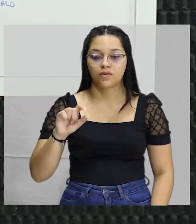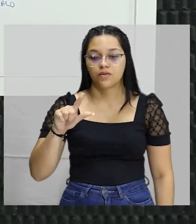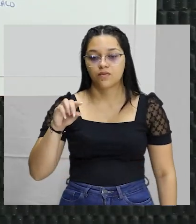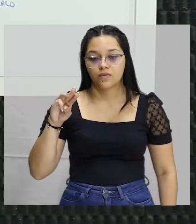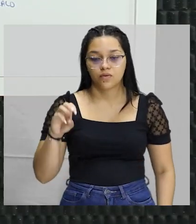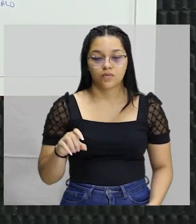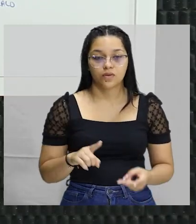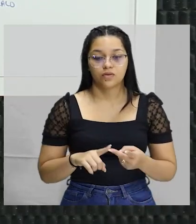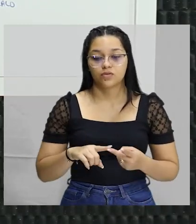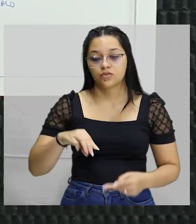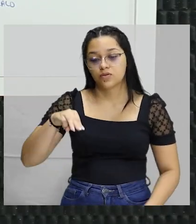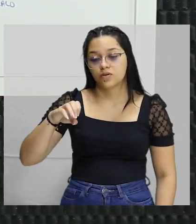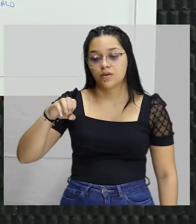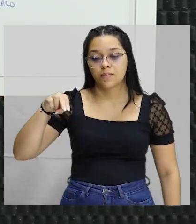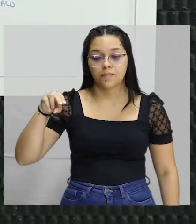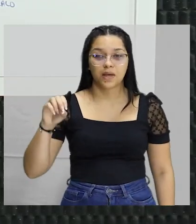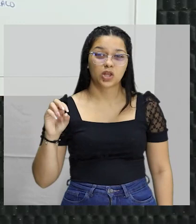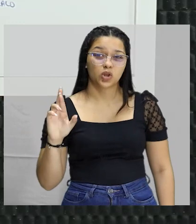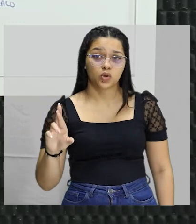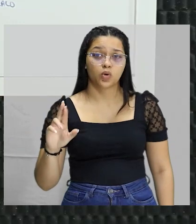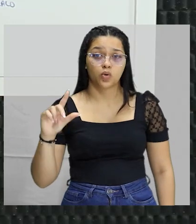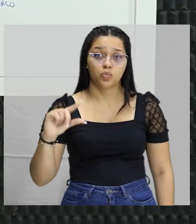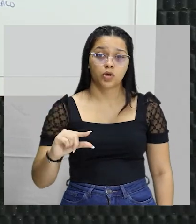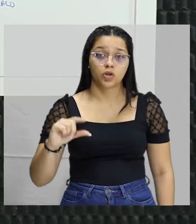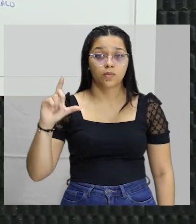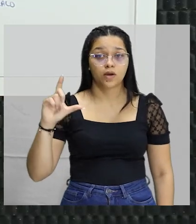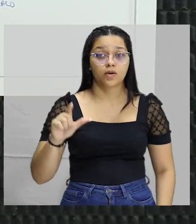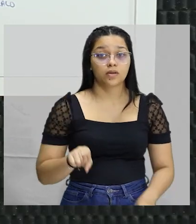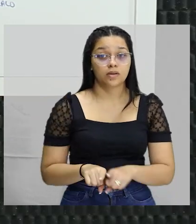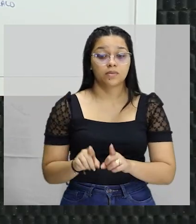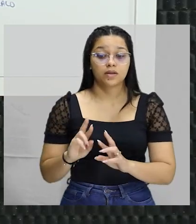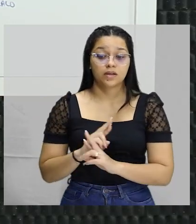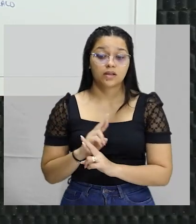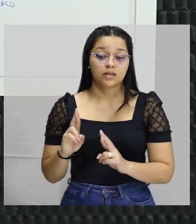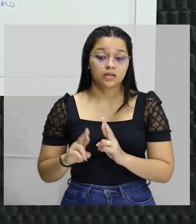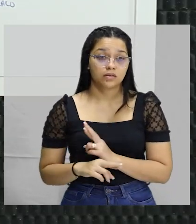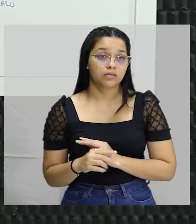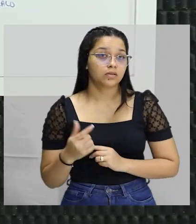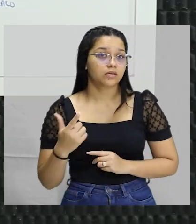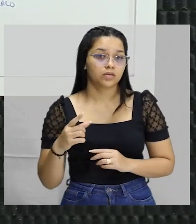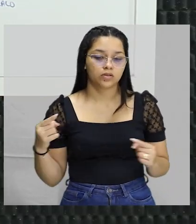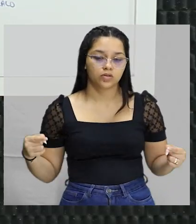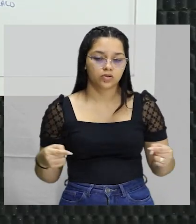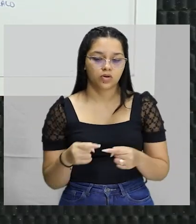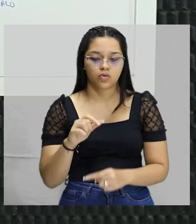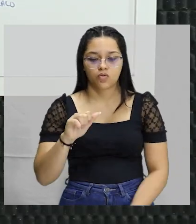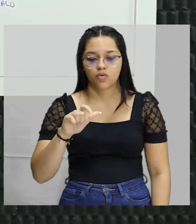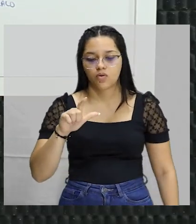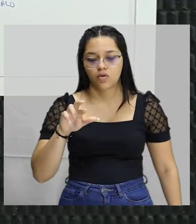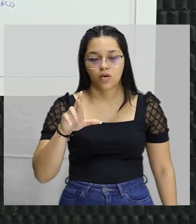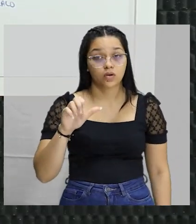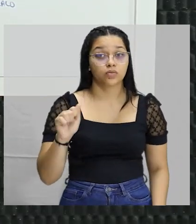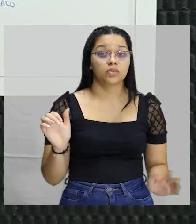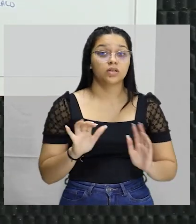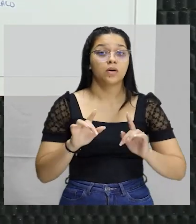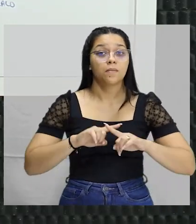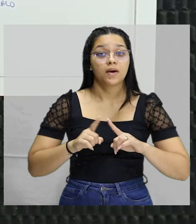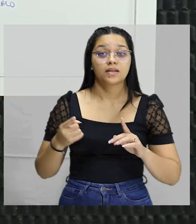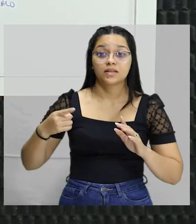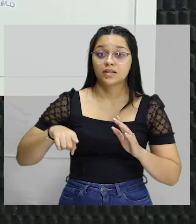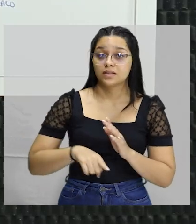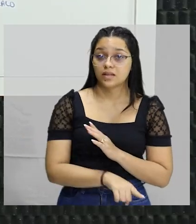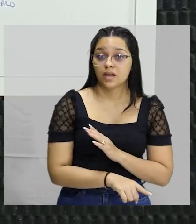menor volume, ok? Então, essa questão do volume ele não tem a ver com a altura, nós já falamos isso, tem a ver com a